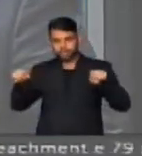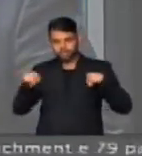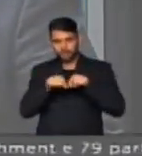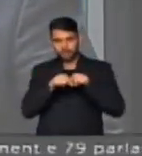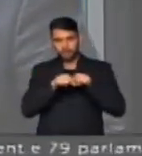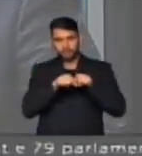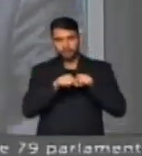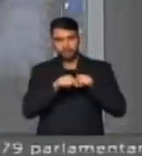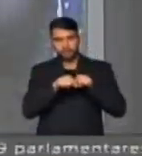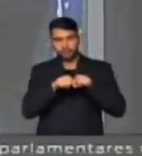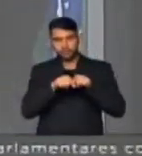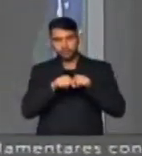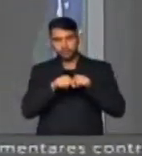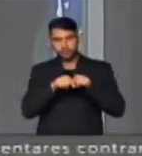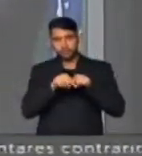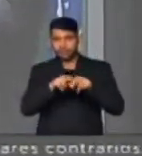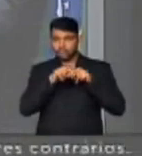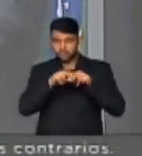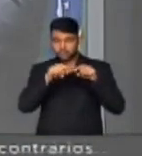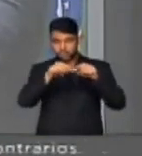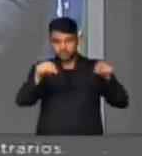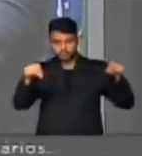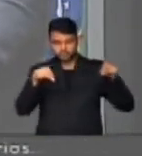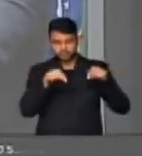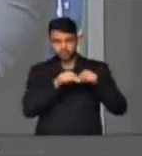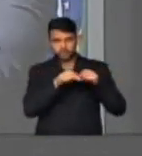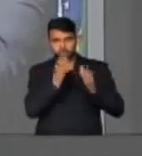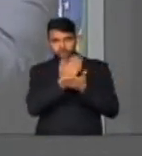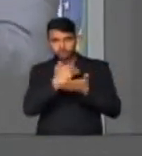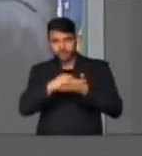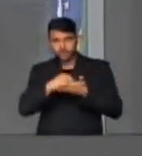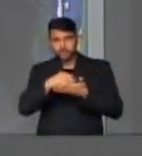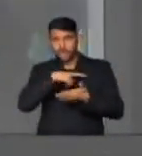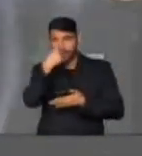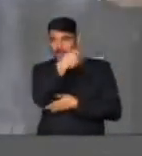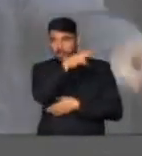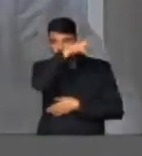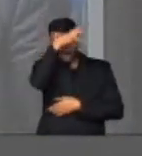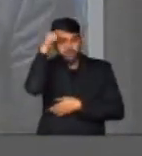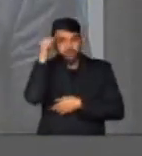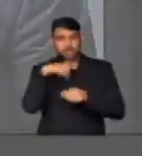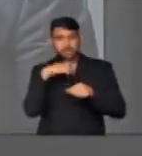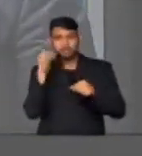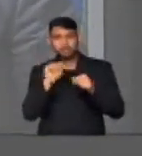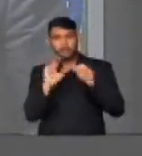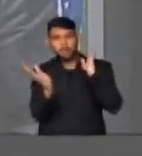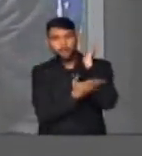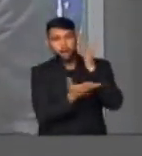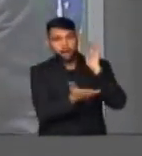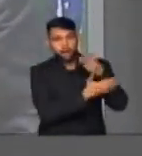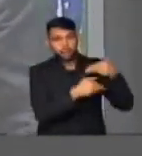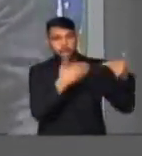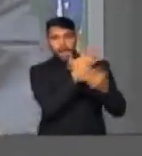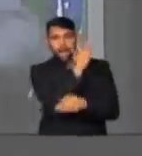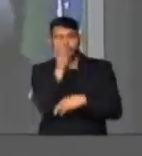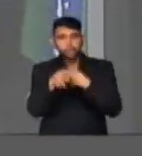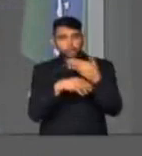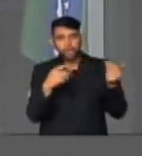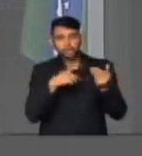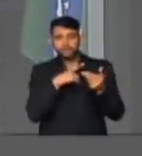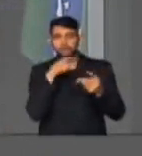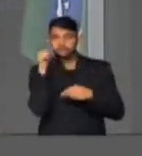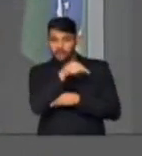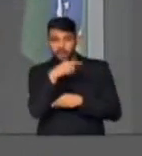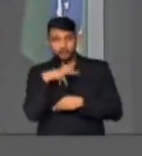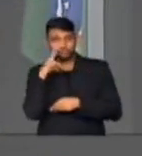matos. Aliás, os loteamentos da reforma agrária na Amazônia é o que mais desmata no país inteiro.